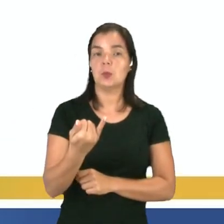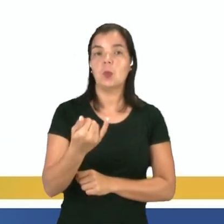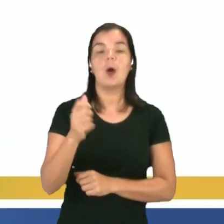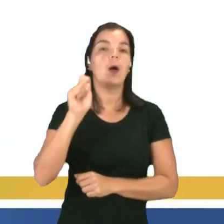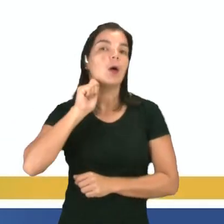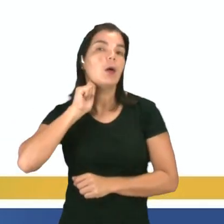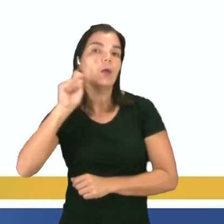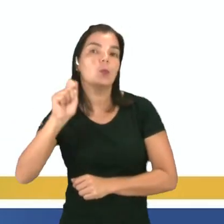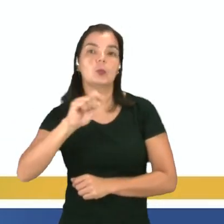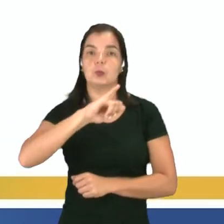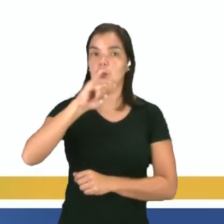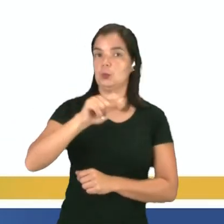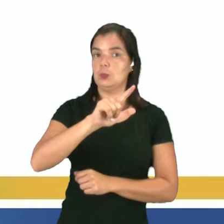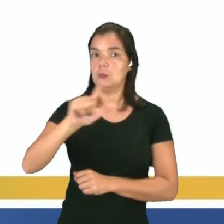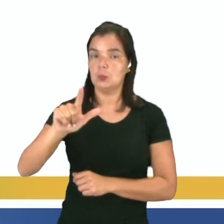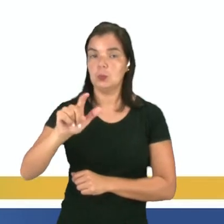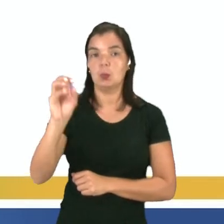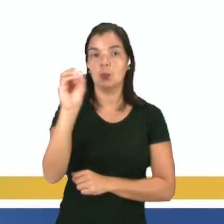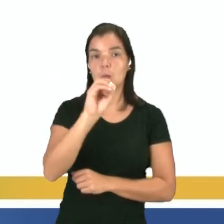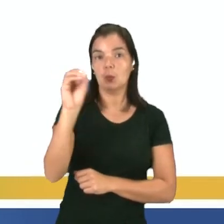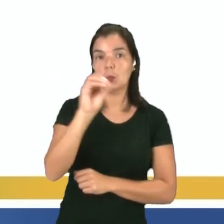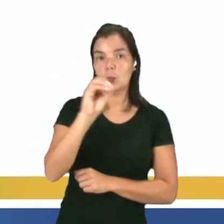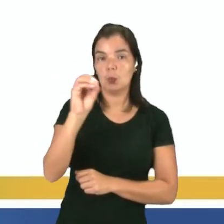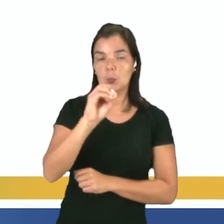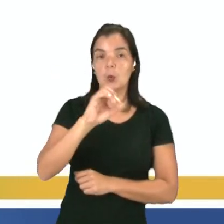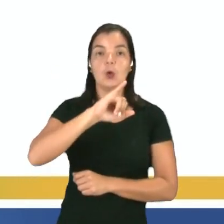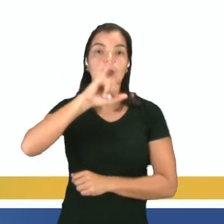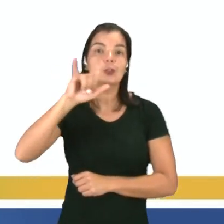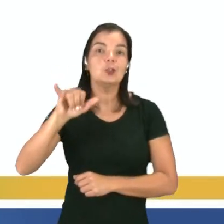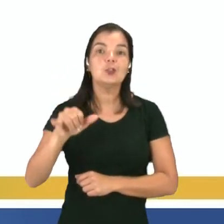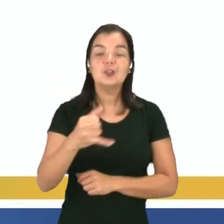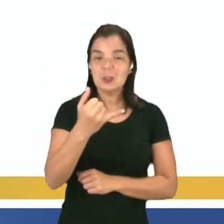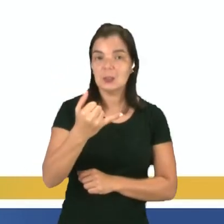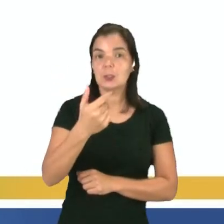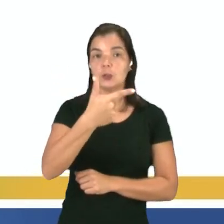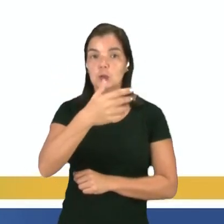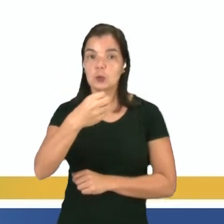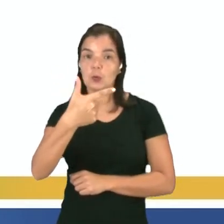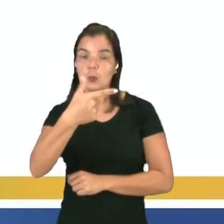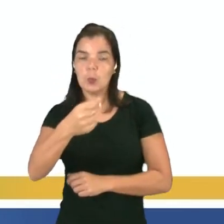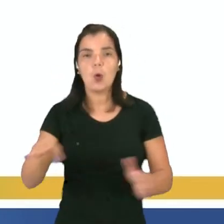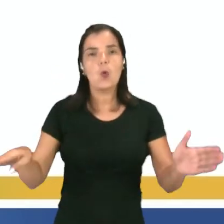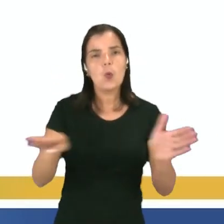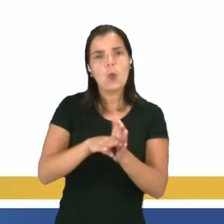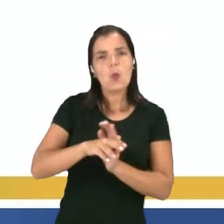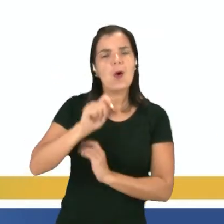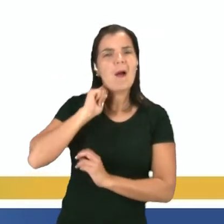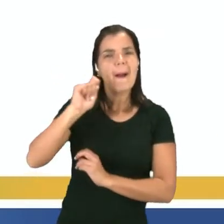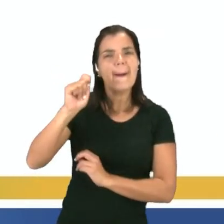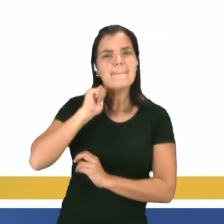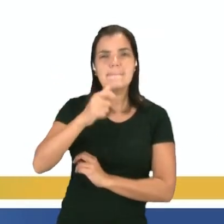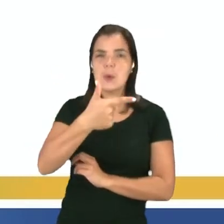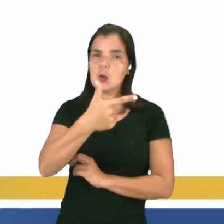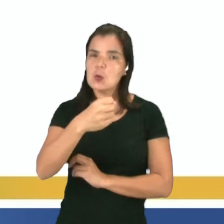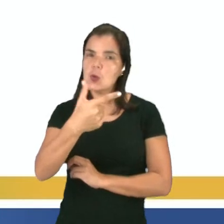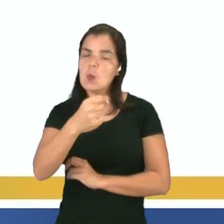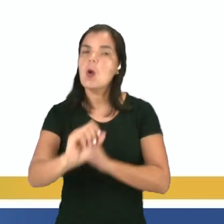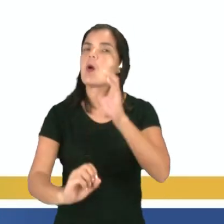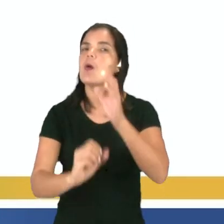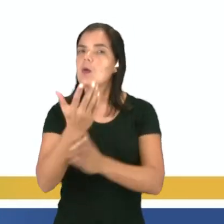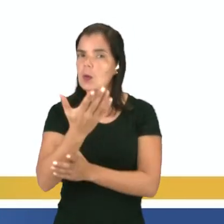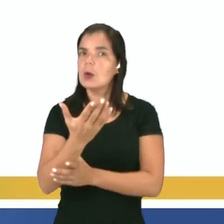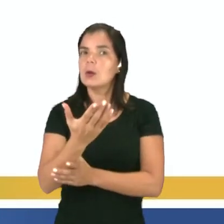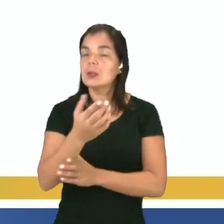abril, julho, outubro, janeiro de 2020. Quando chega abril de 2020, ocorre